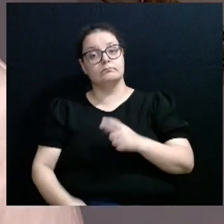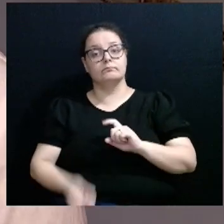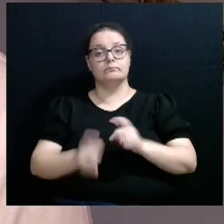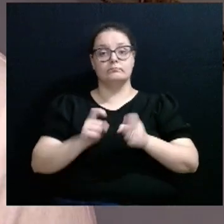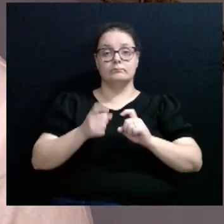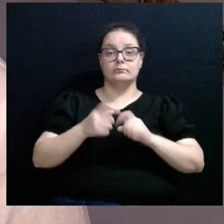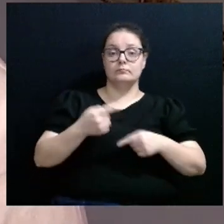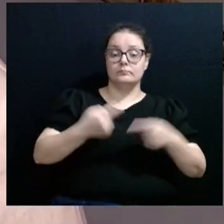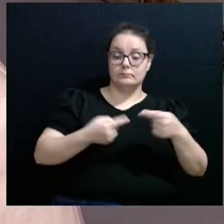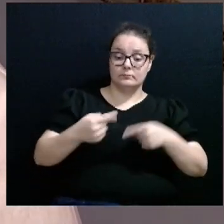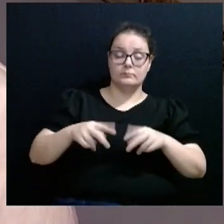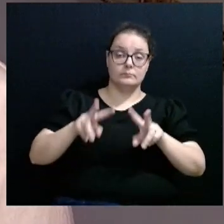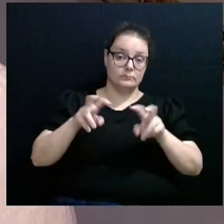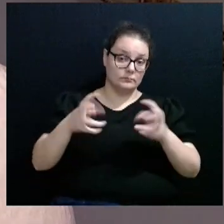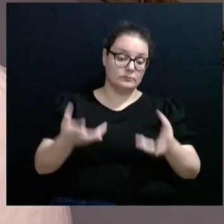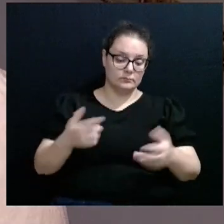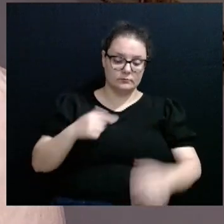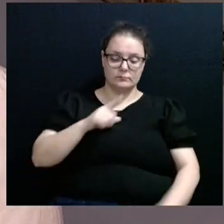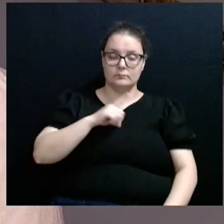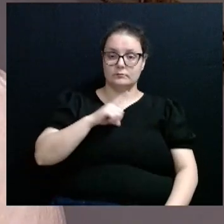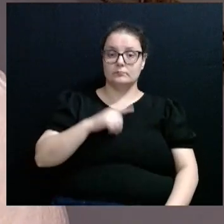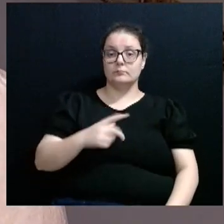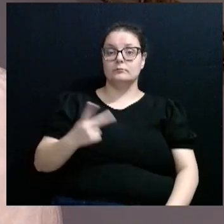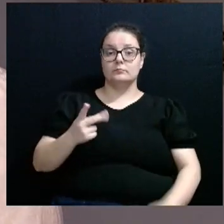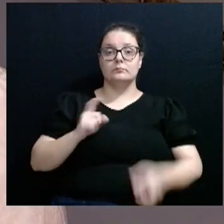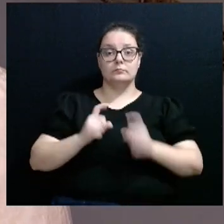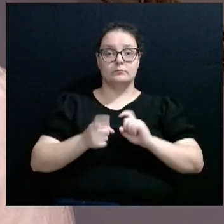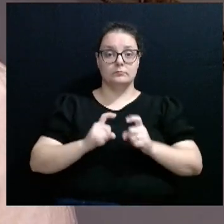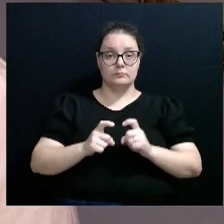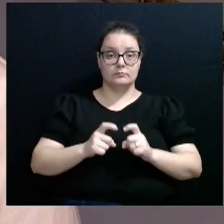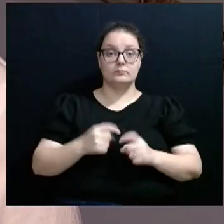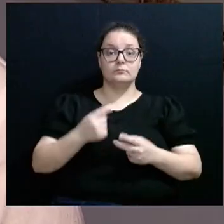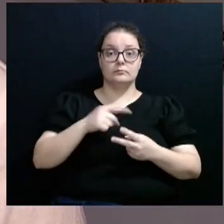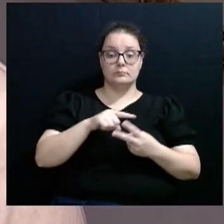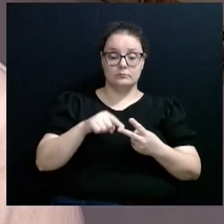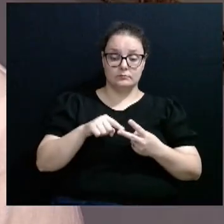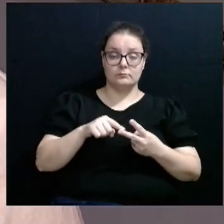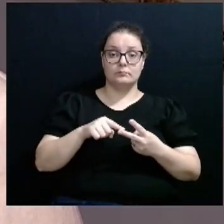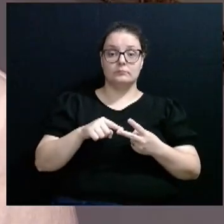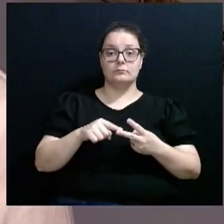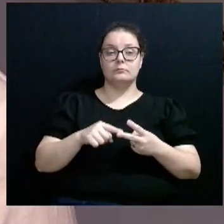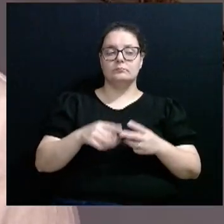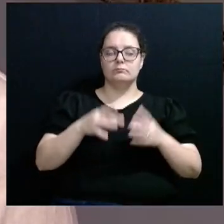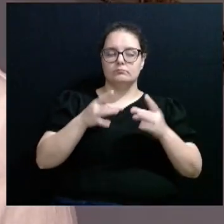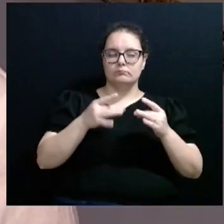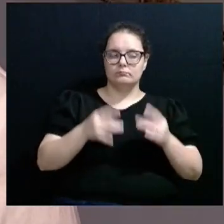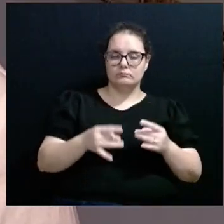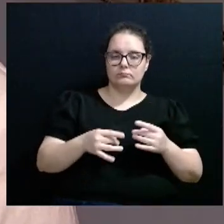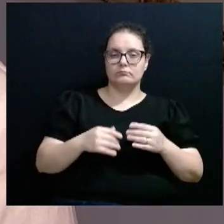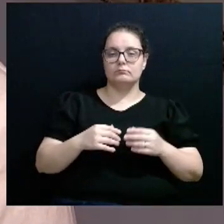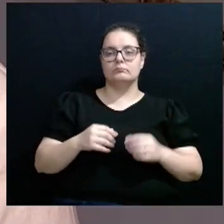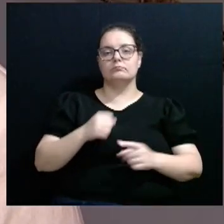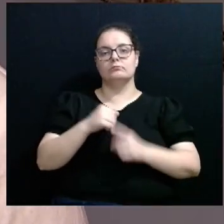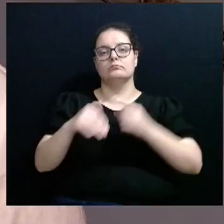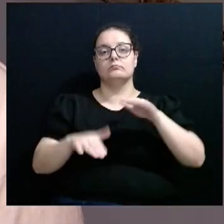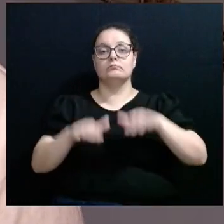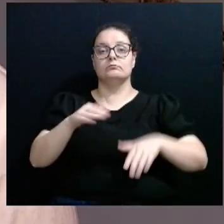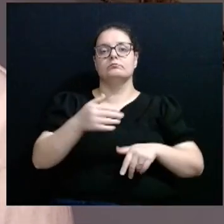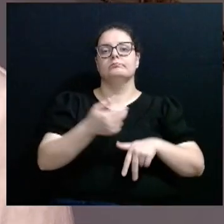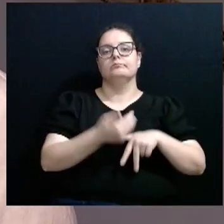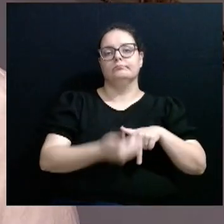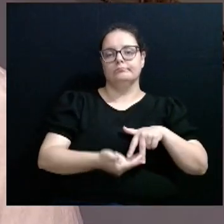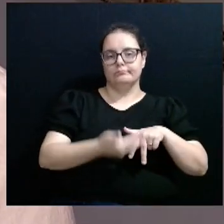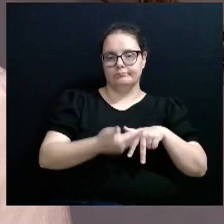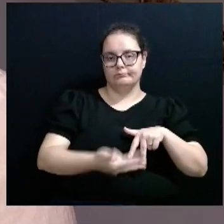A gente teve 2 reuniões e uma dessas reuniões foi inclusive para desmistificar sobre a desigualdade de gênero, né,